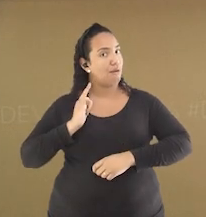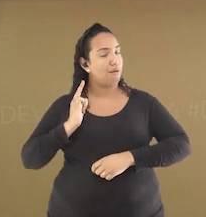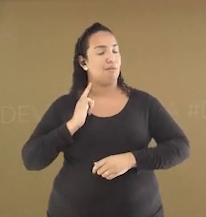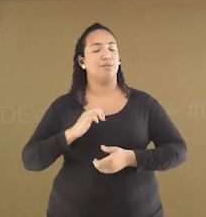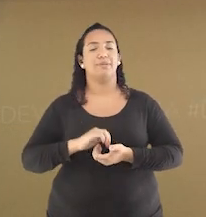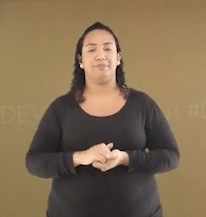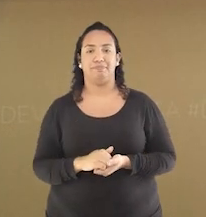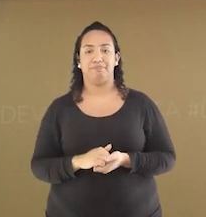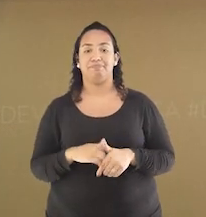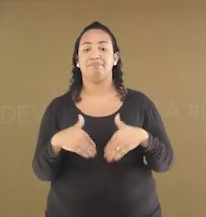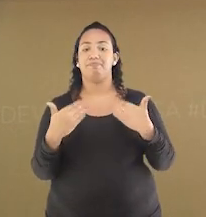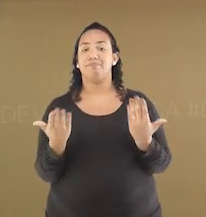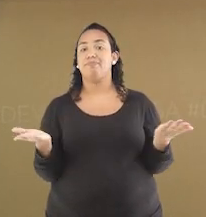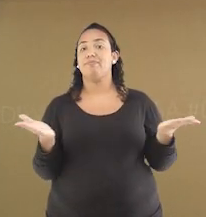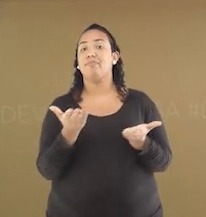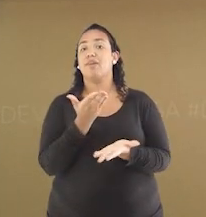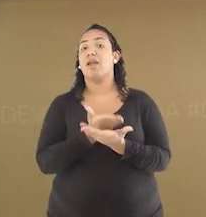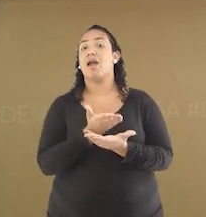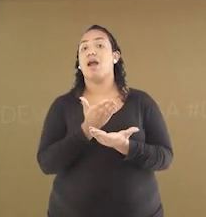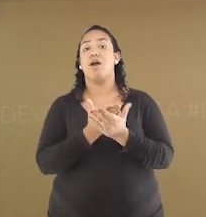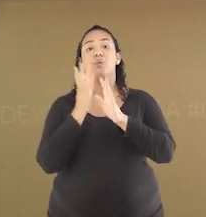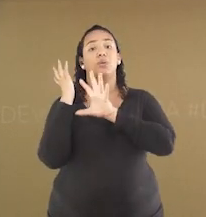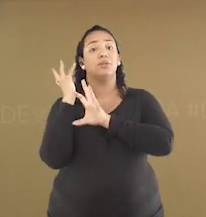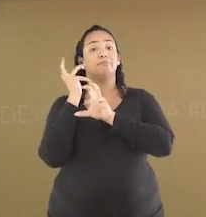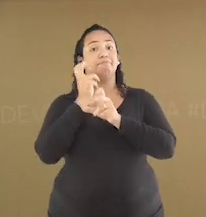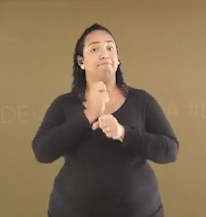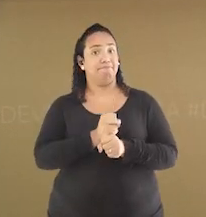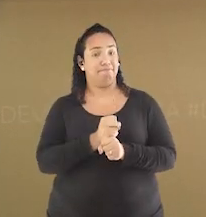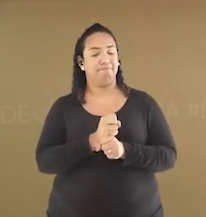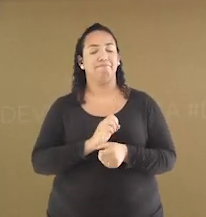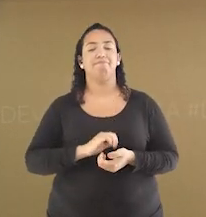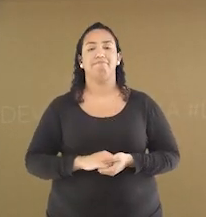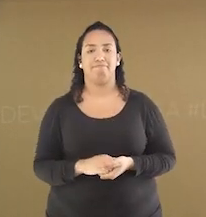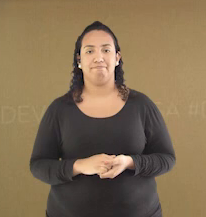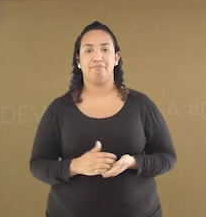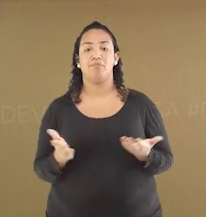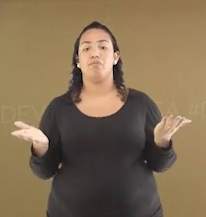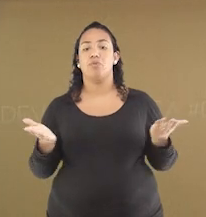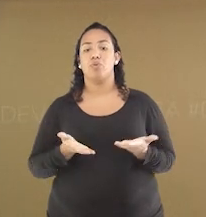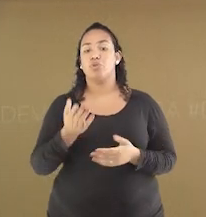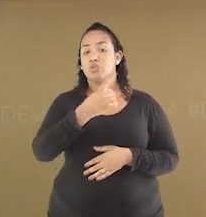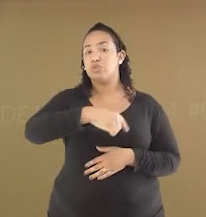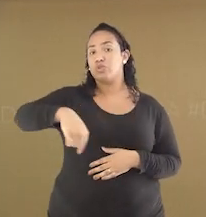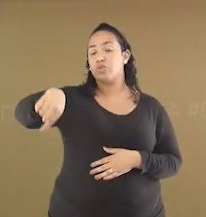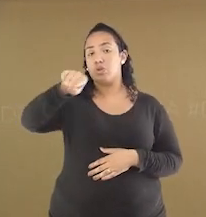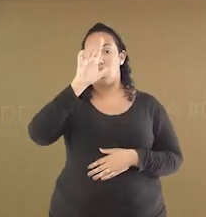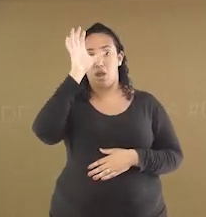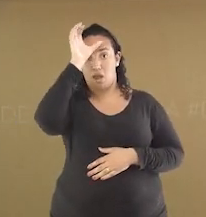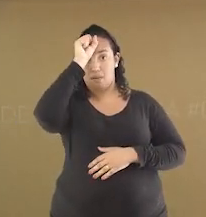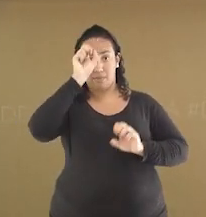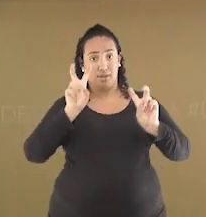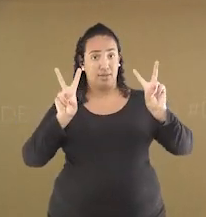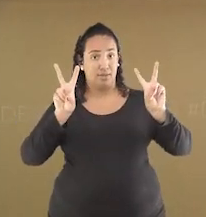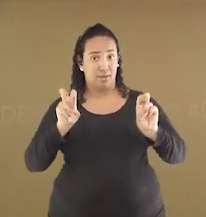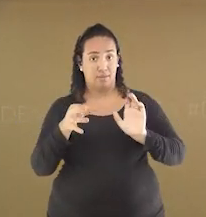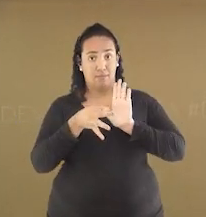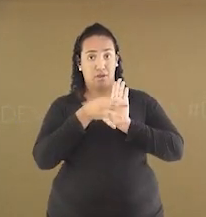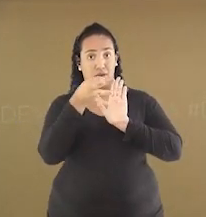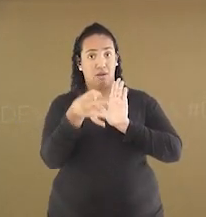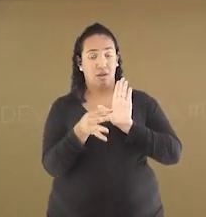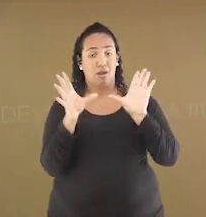tempo. Vamos para o resumo da nossa aula de hoje. Aprendemos o que é uma